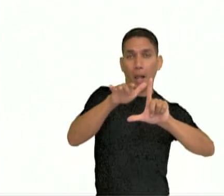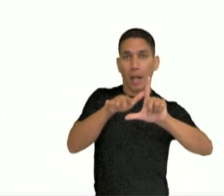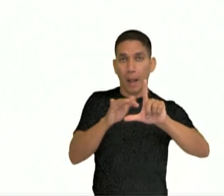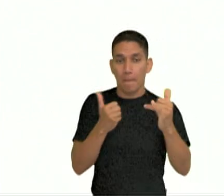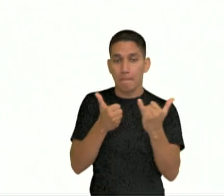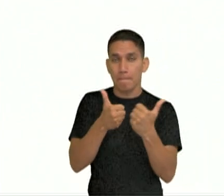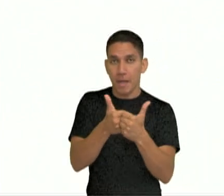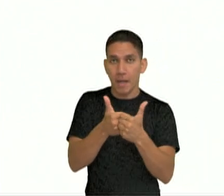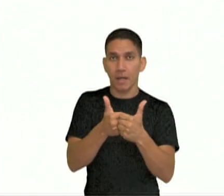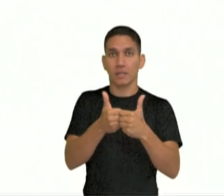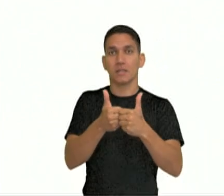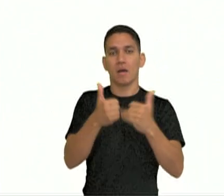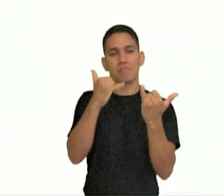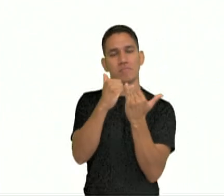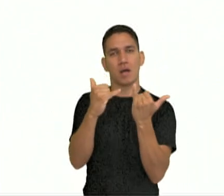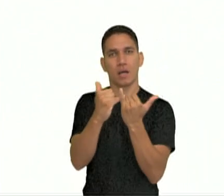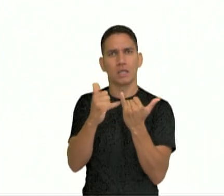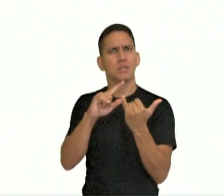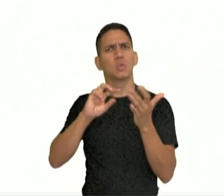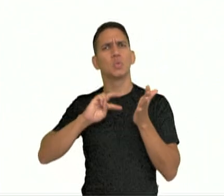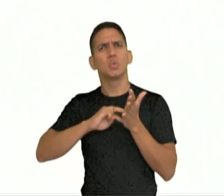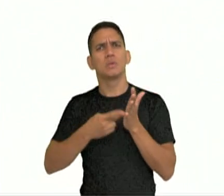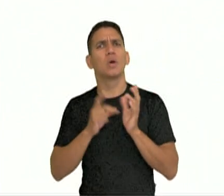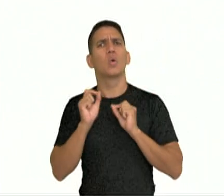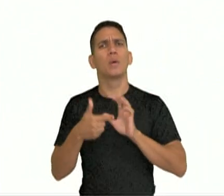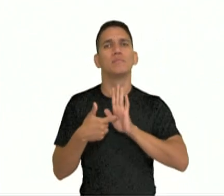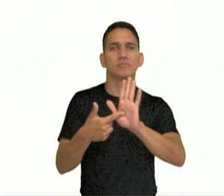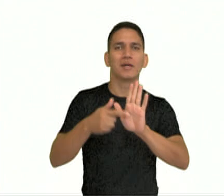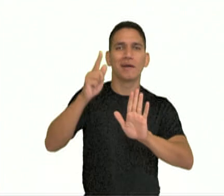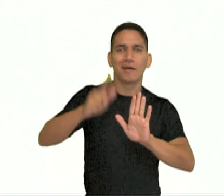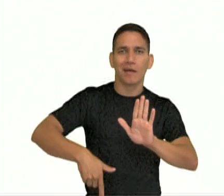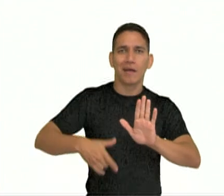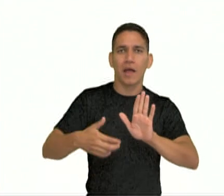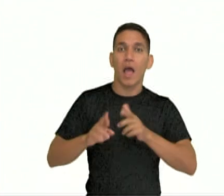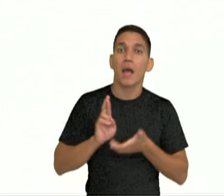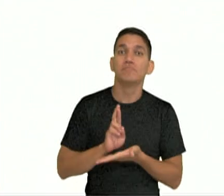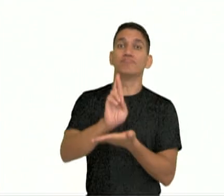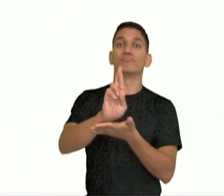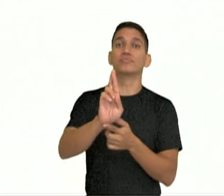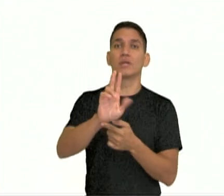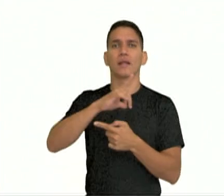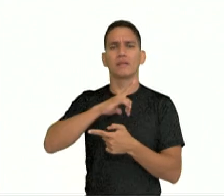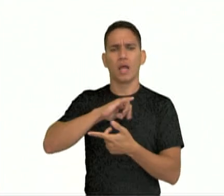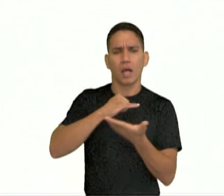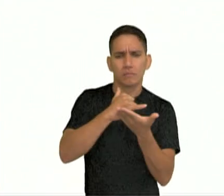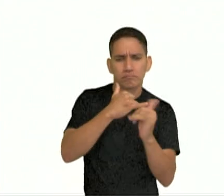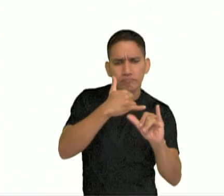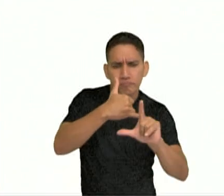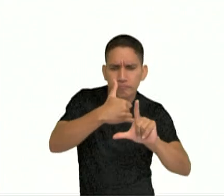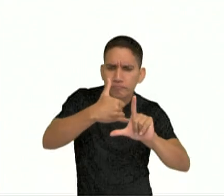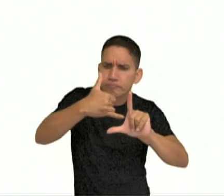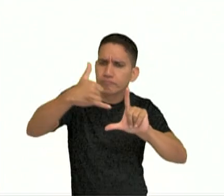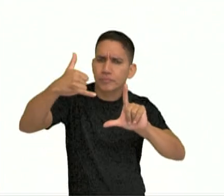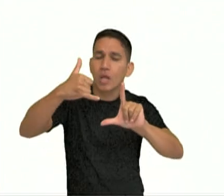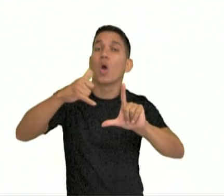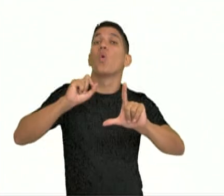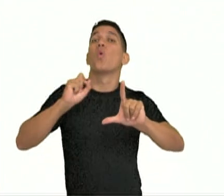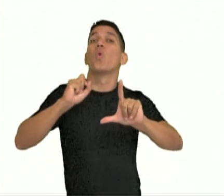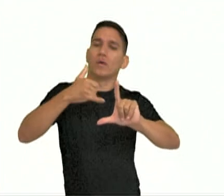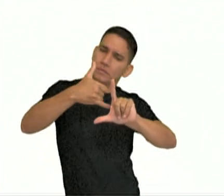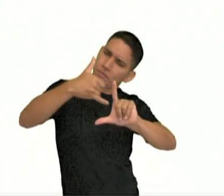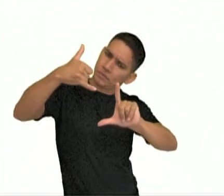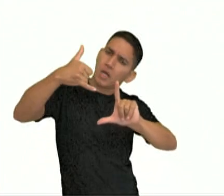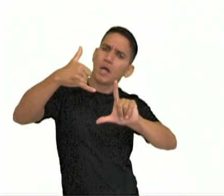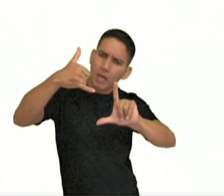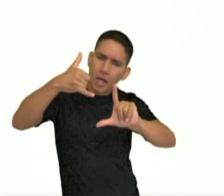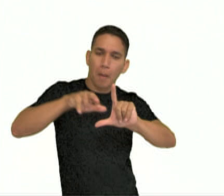média. Isto é, elas indicam a representatividade da média. Uma medida de dispersão que ajuda